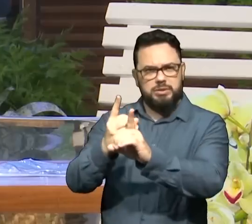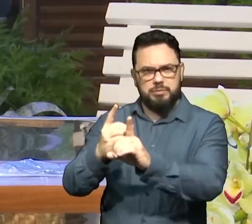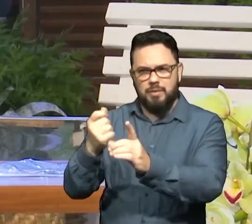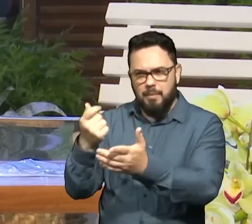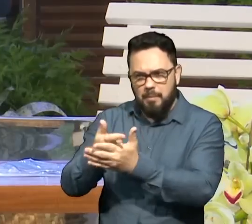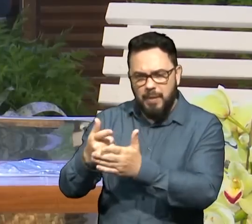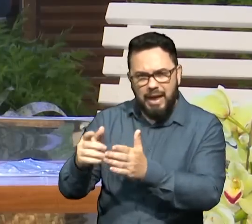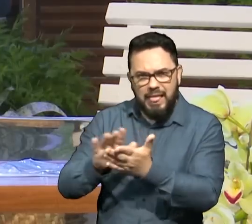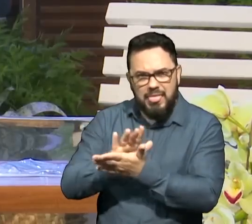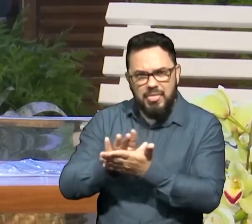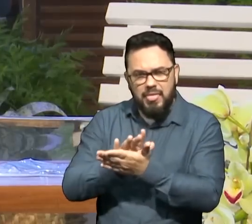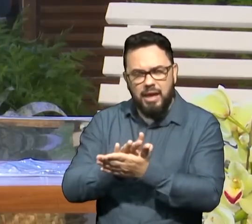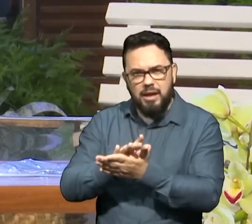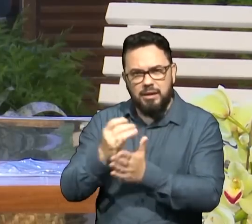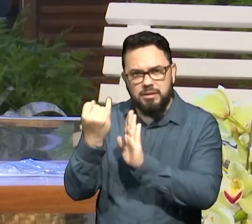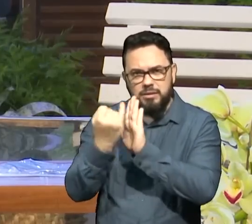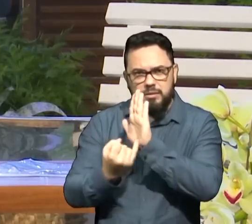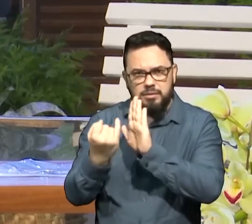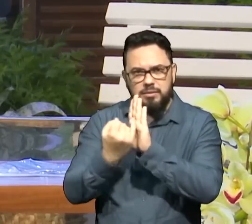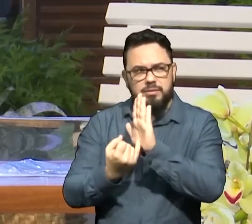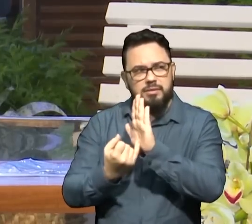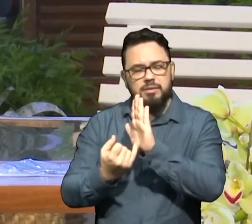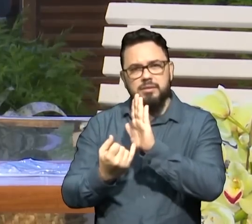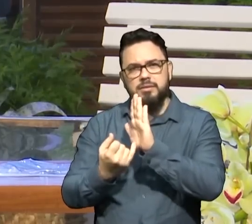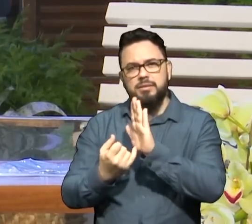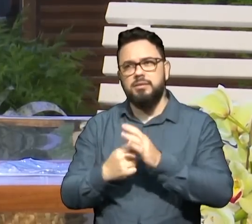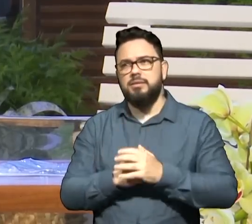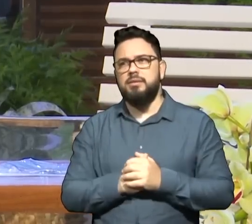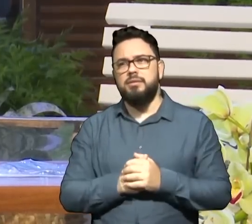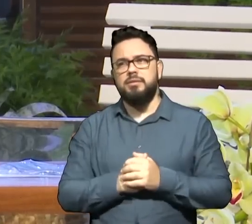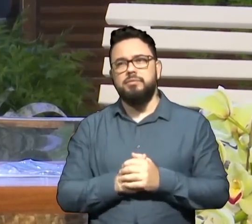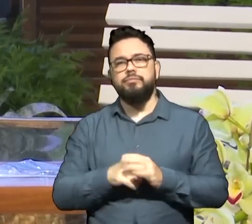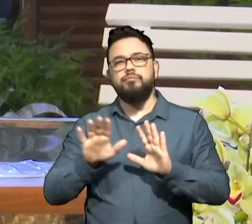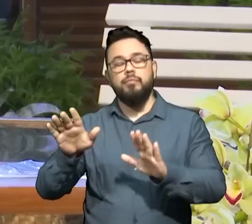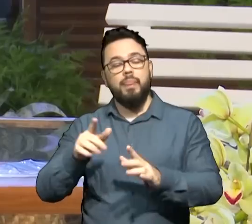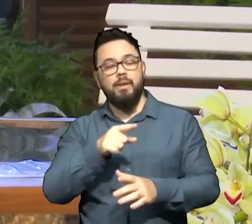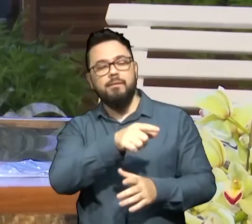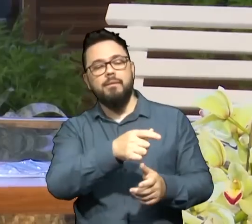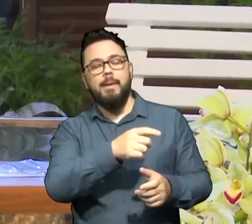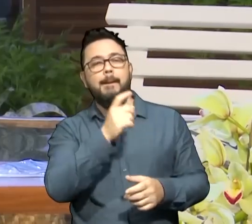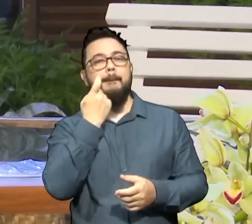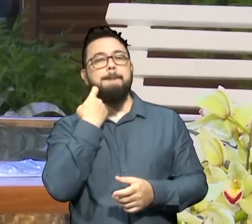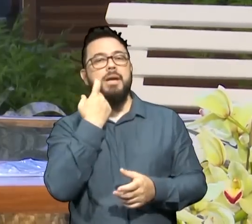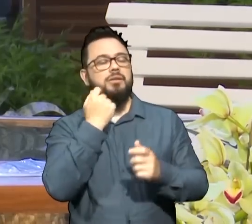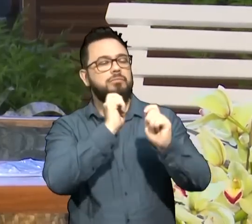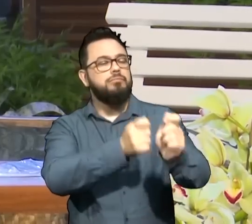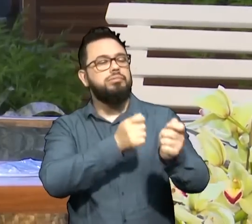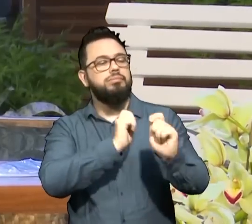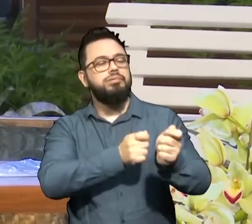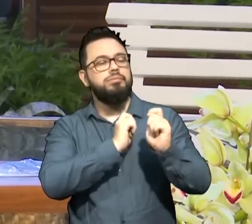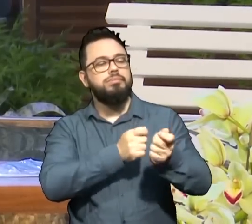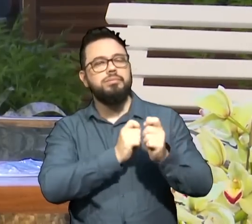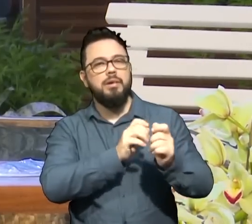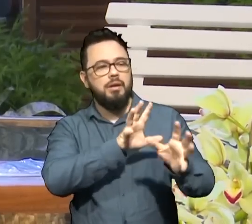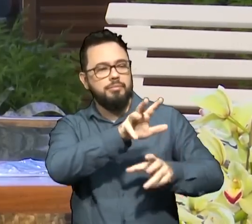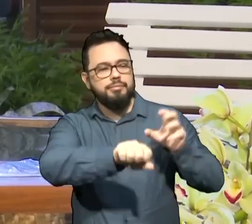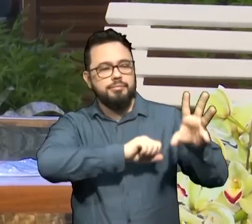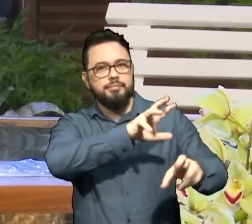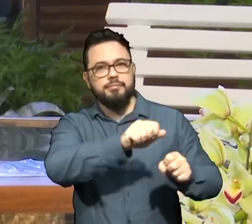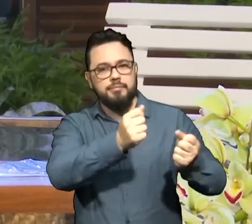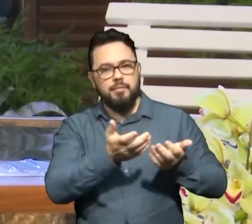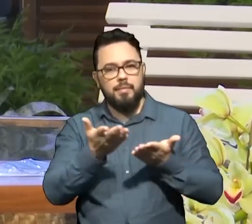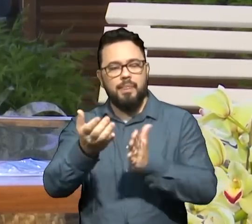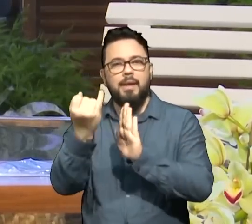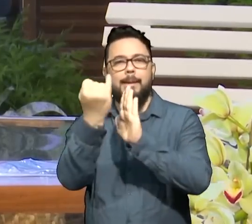lá pesque um peixe ele tirou as duas moedinhas Jesus falou Pedro pague por mim e por você por que será que